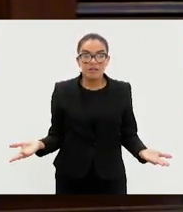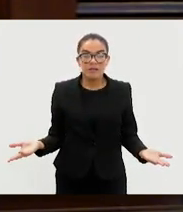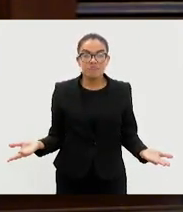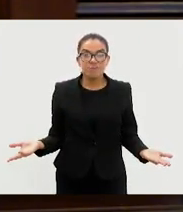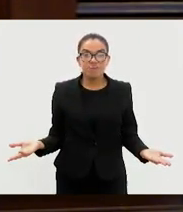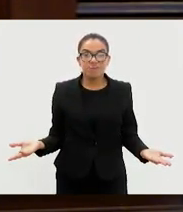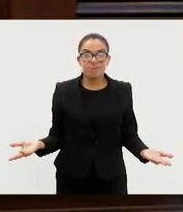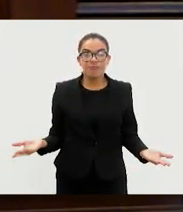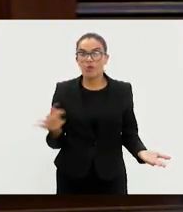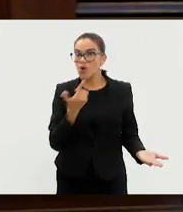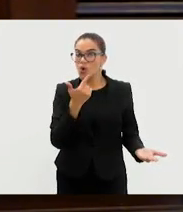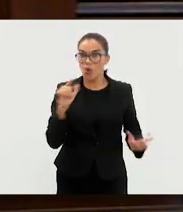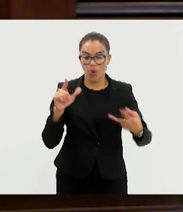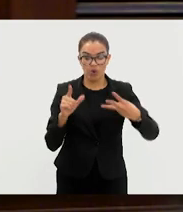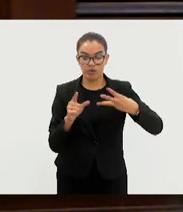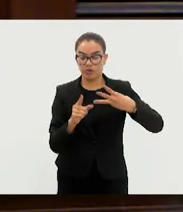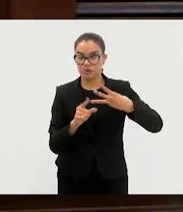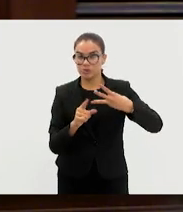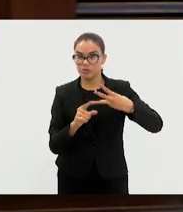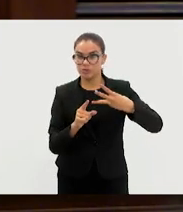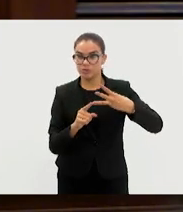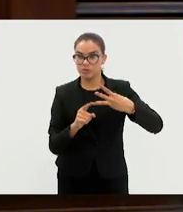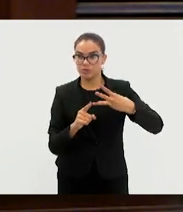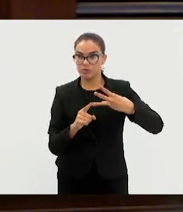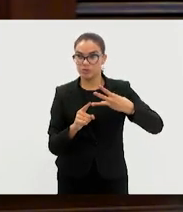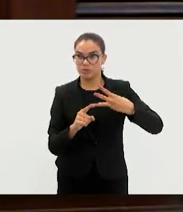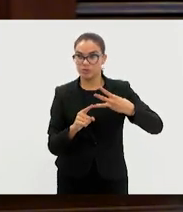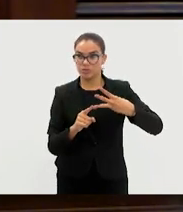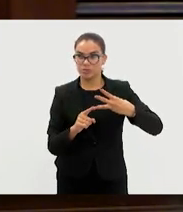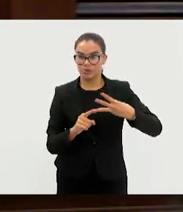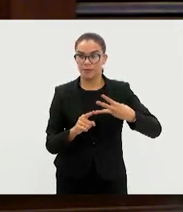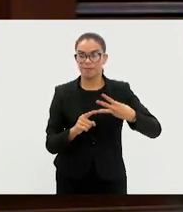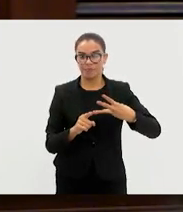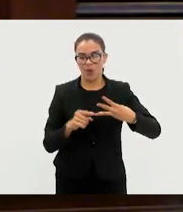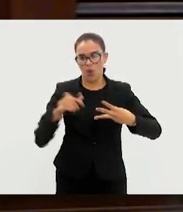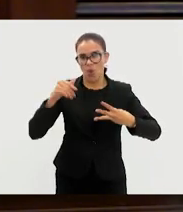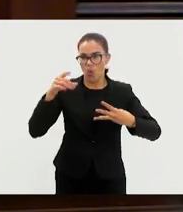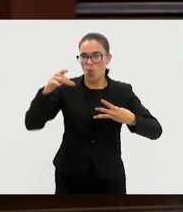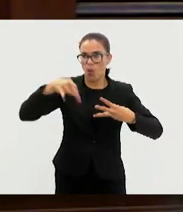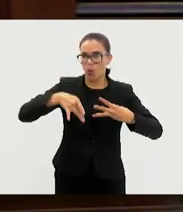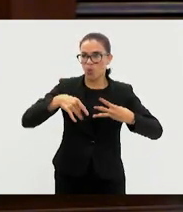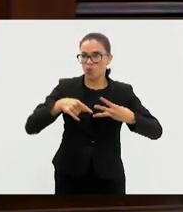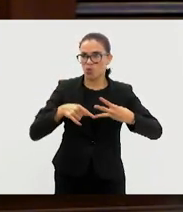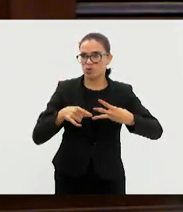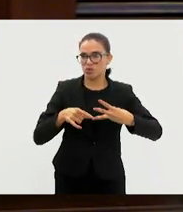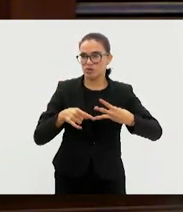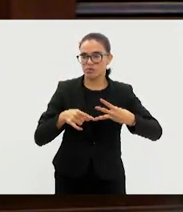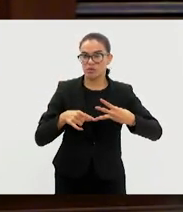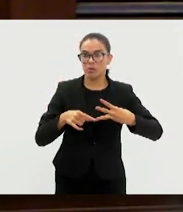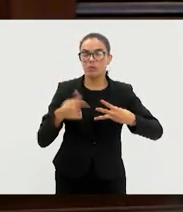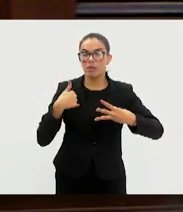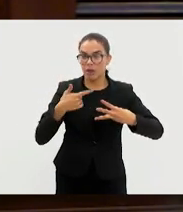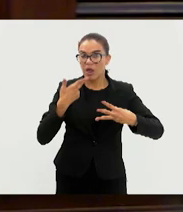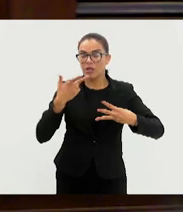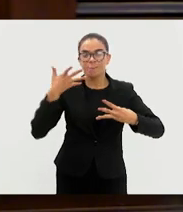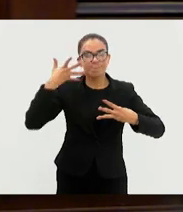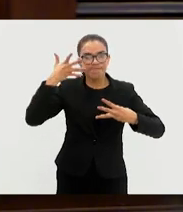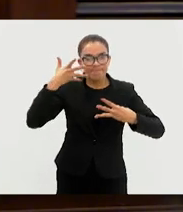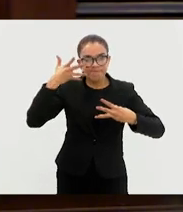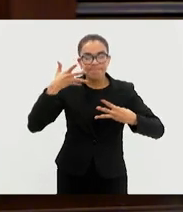O outro assunto, senhor presidente, e é o último, né, que eu quero abordar,